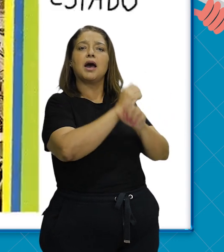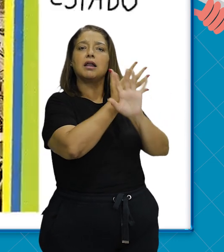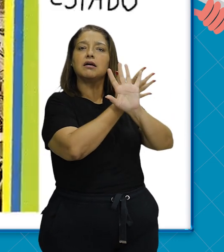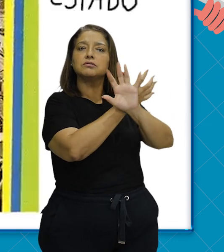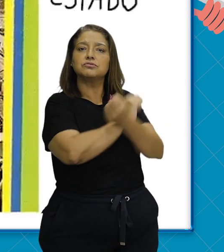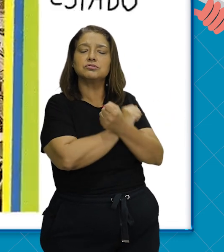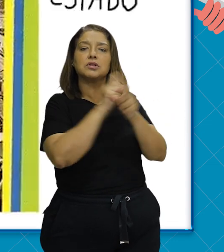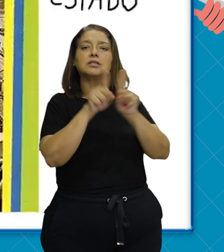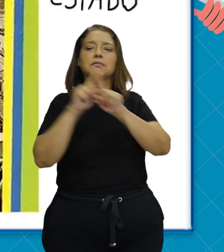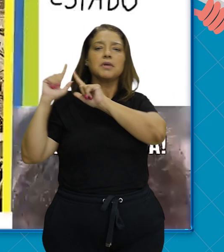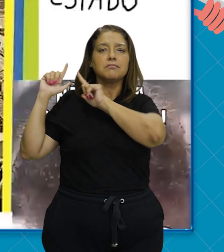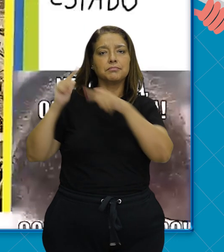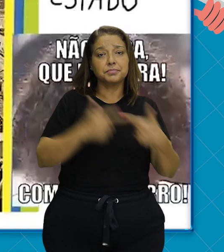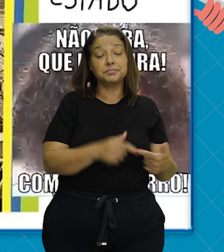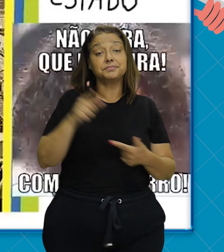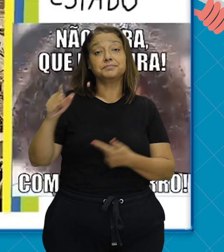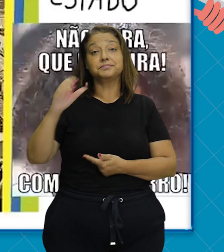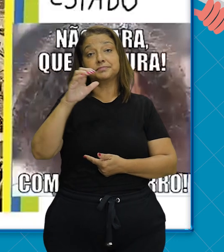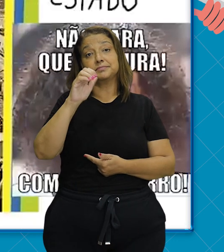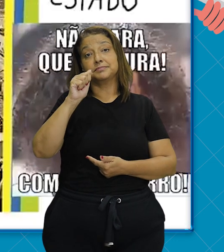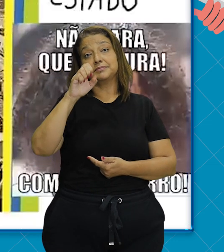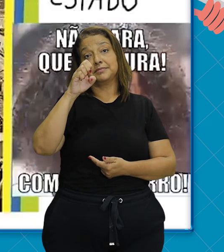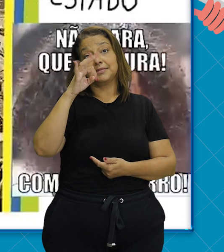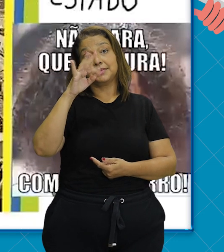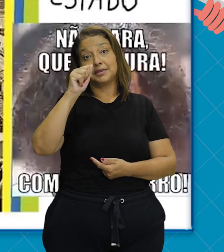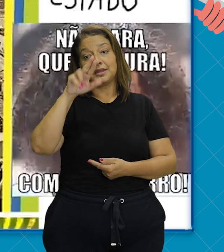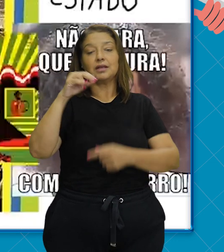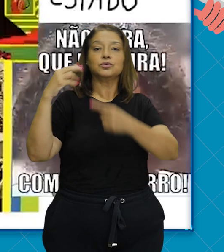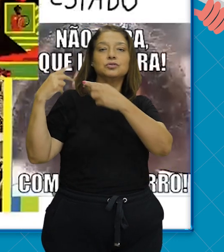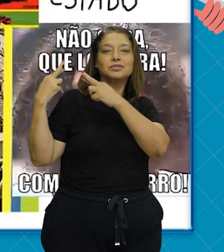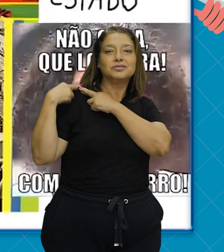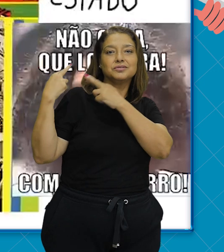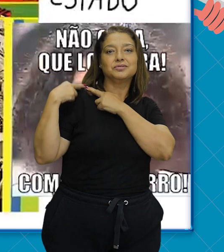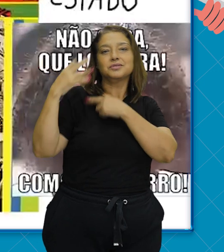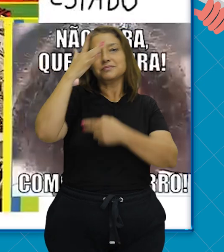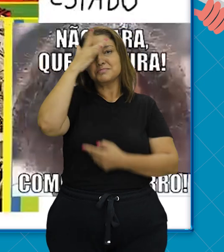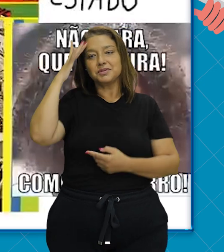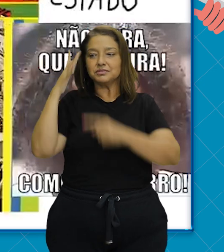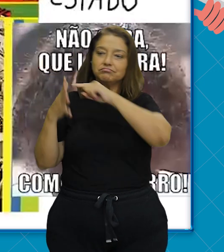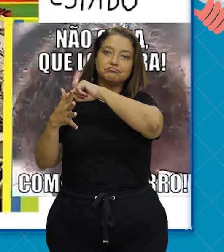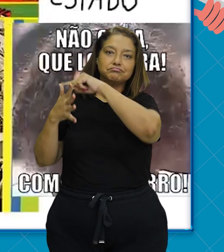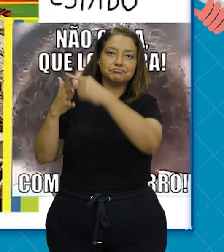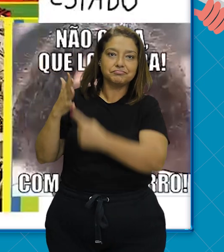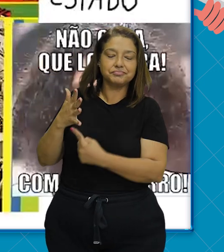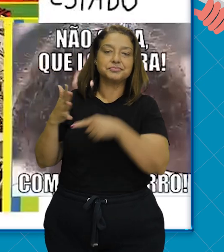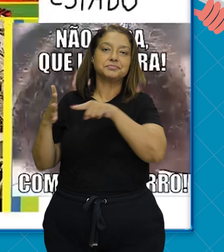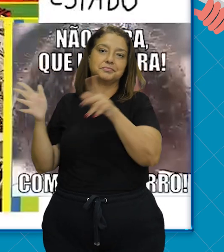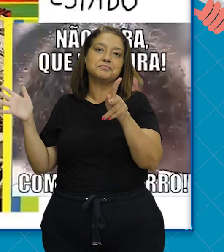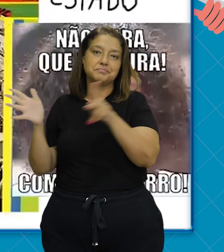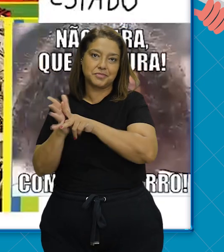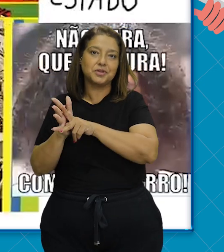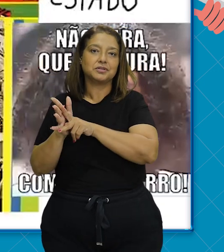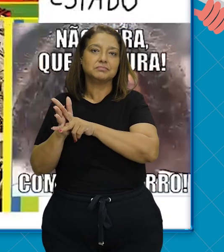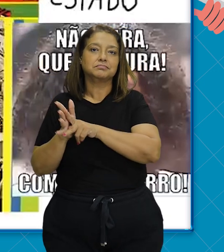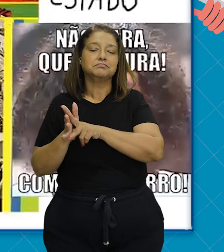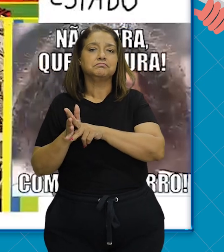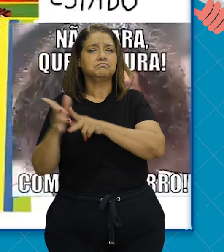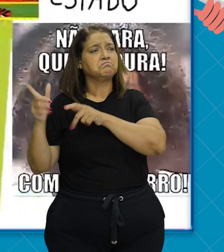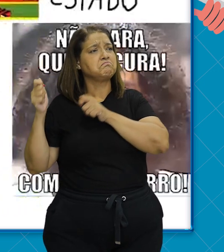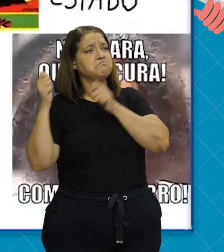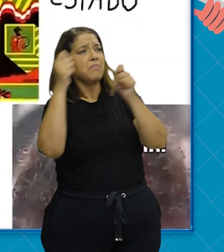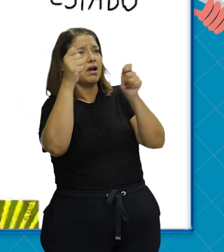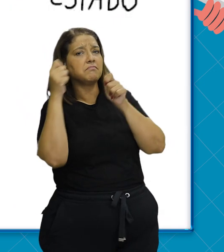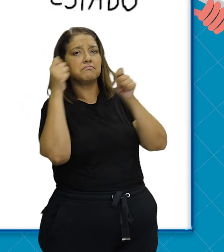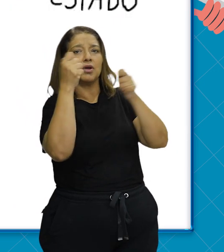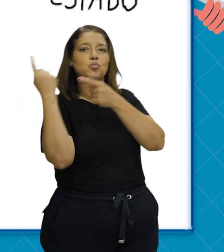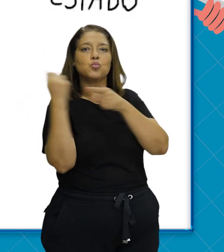conservadorismo, liderado por Caetano Veloso, Torquato Neto, Gilberto Gil e mais alguns ícones da música popular brasileira. Mas,